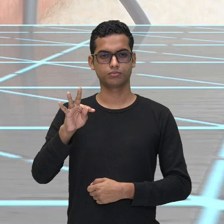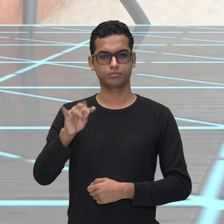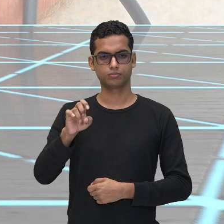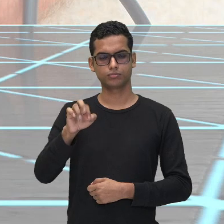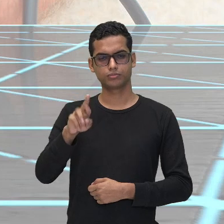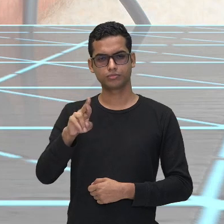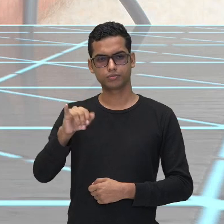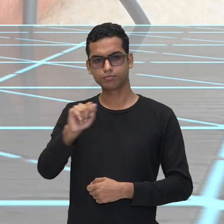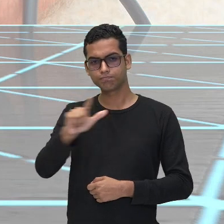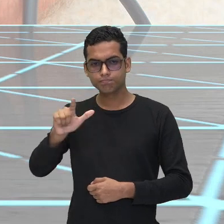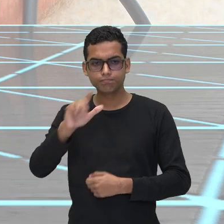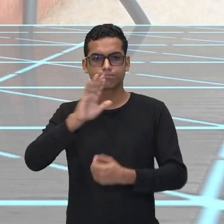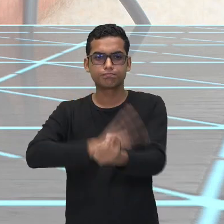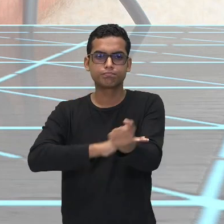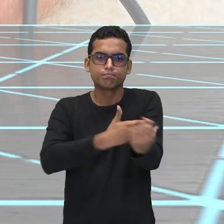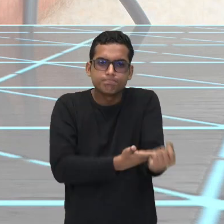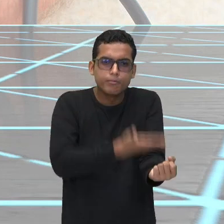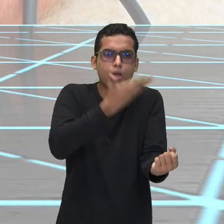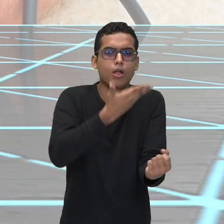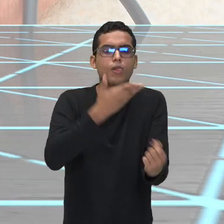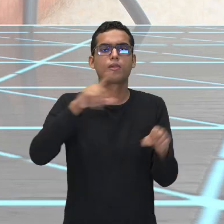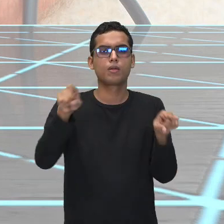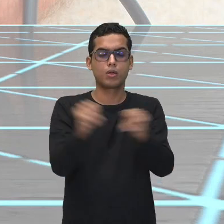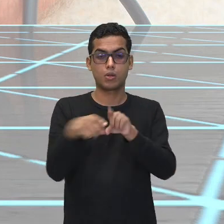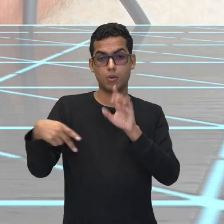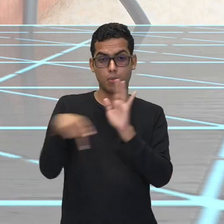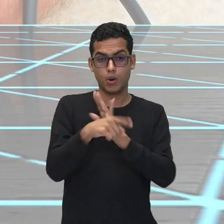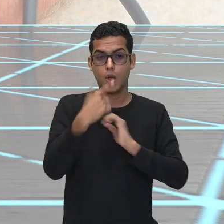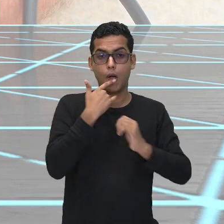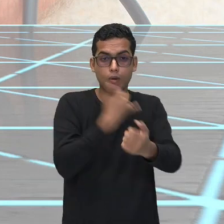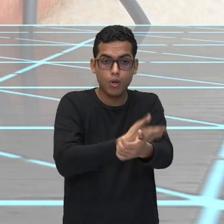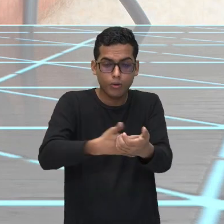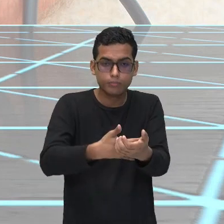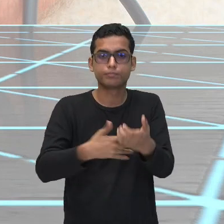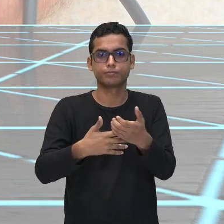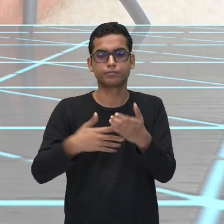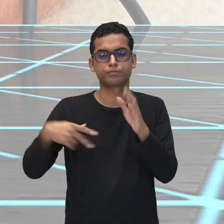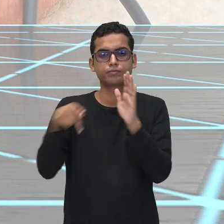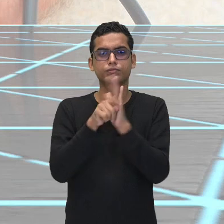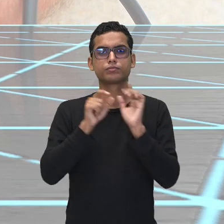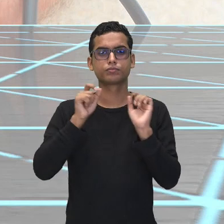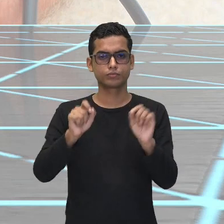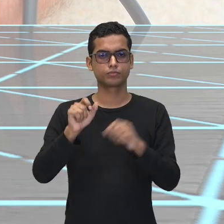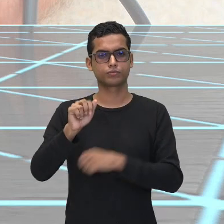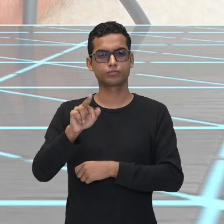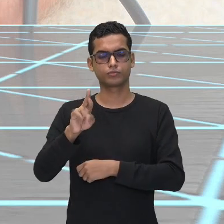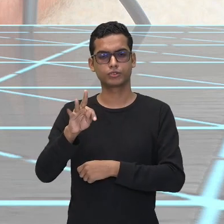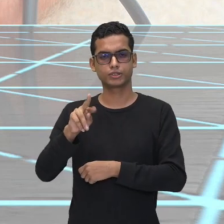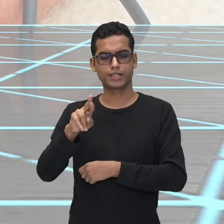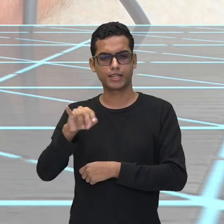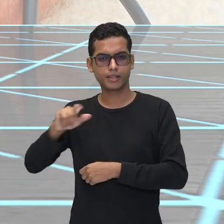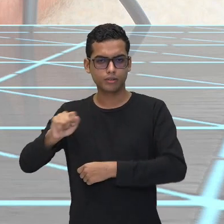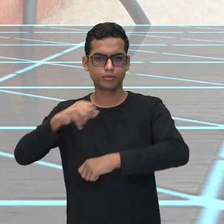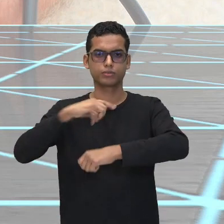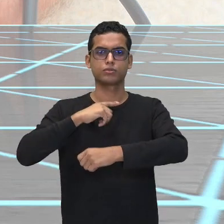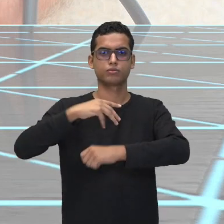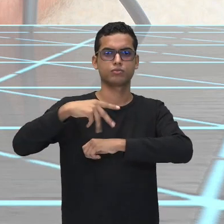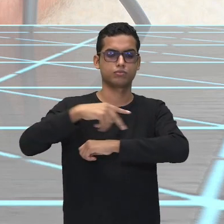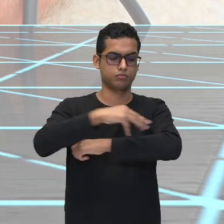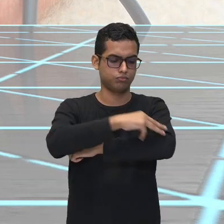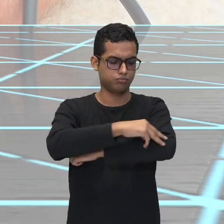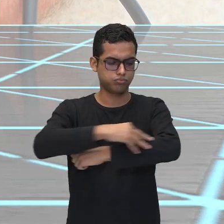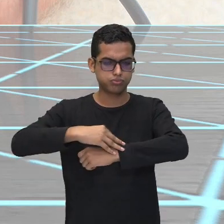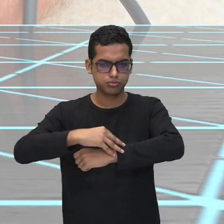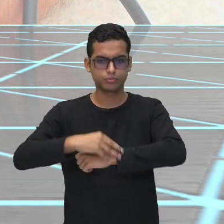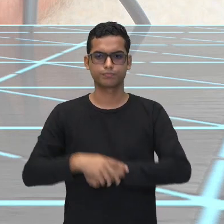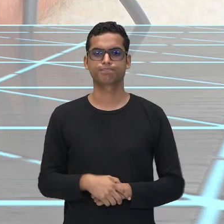elevados da pressão sanguínea nas artérias. Então, ela acontece quando os valores das pressões